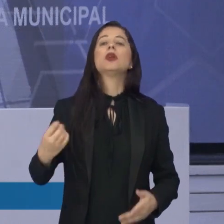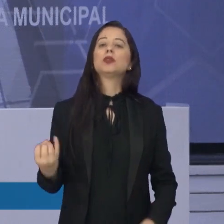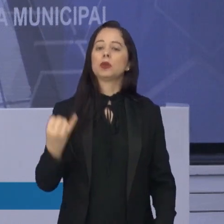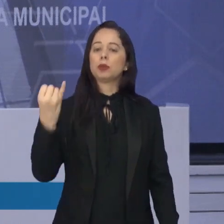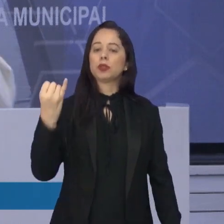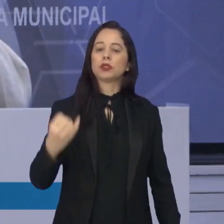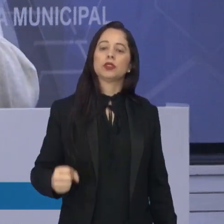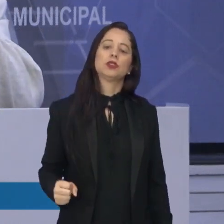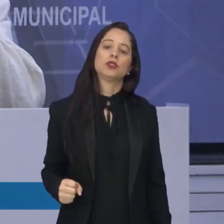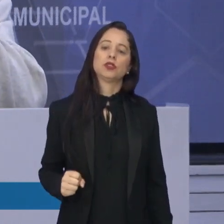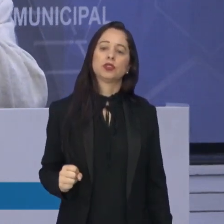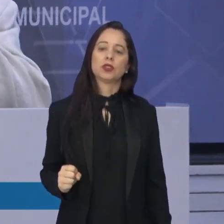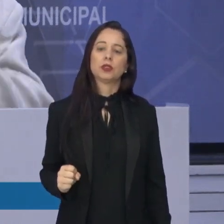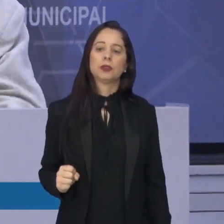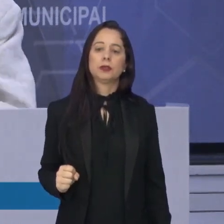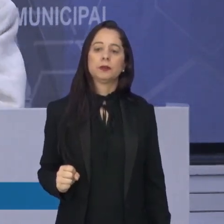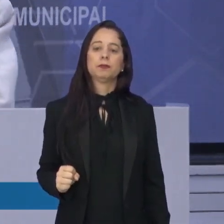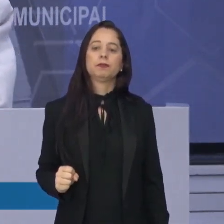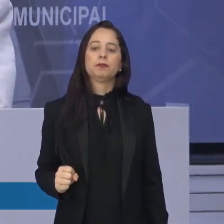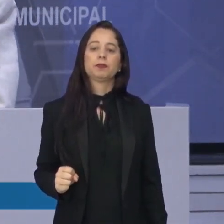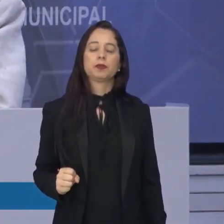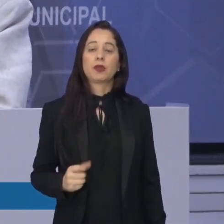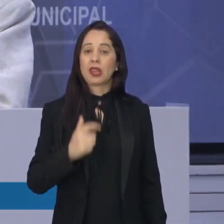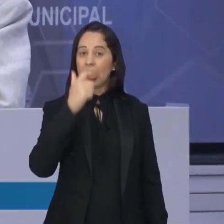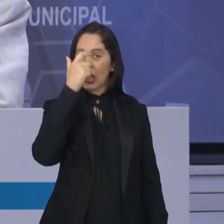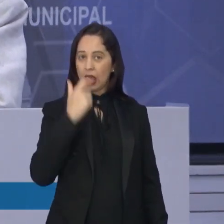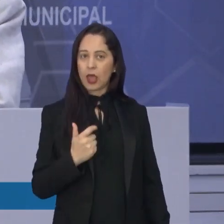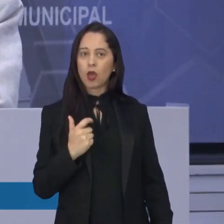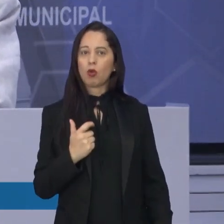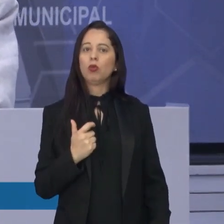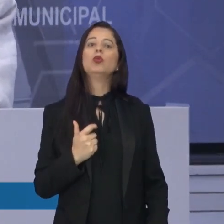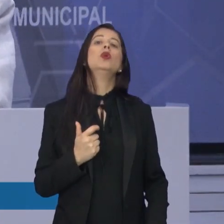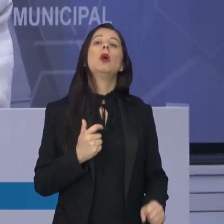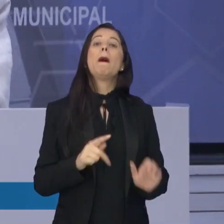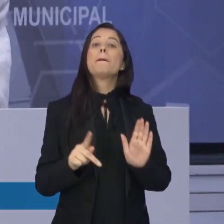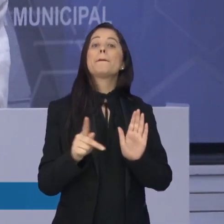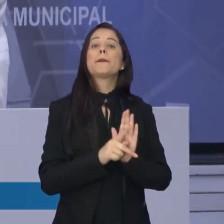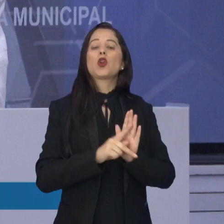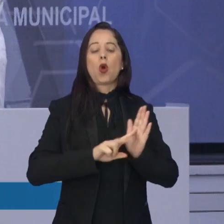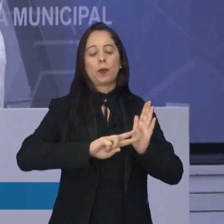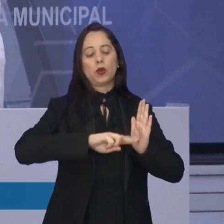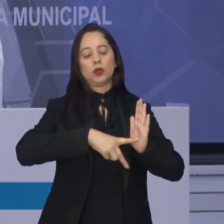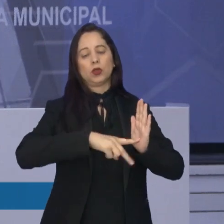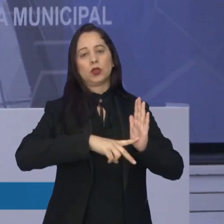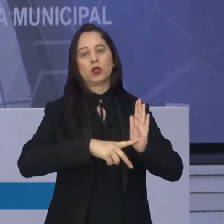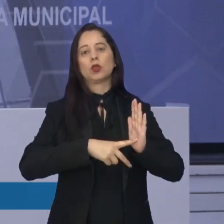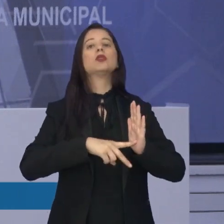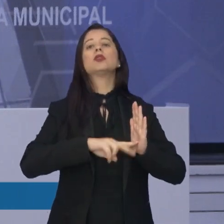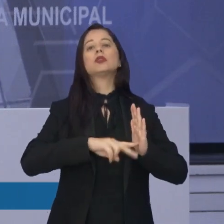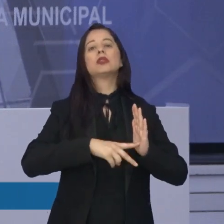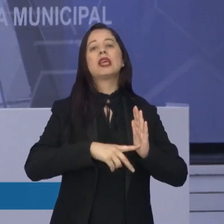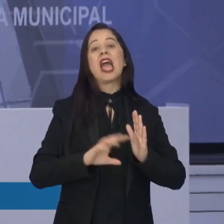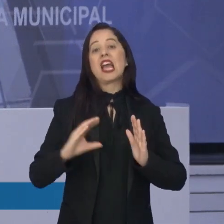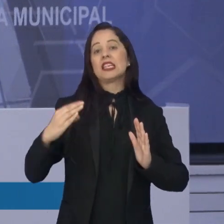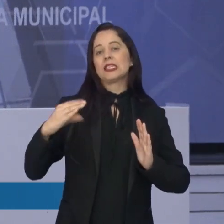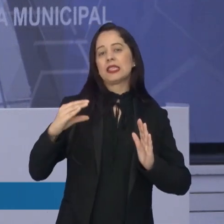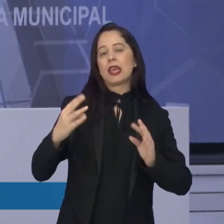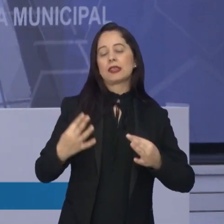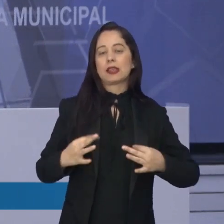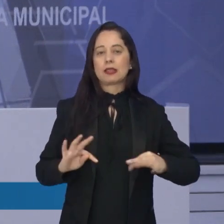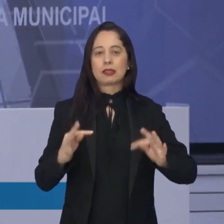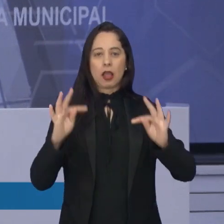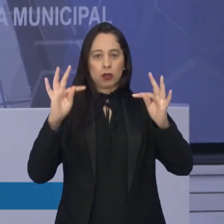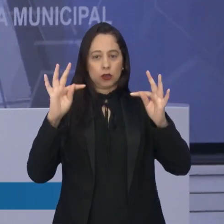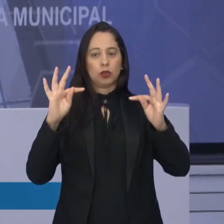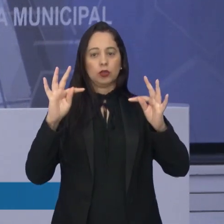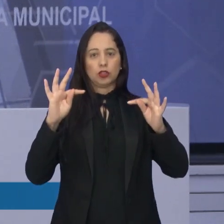faço. Como integrante do CINCT, eu entendo que também, além